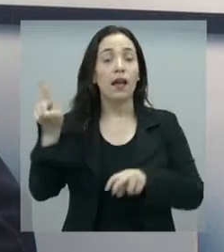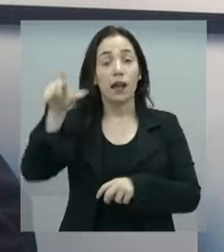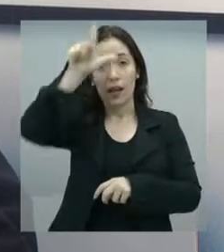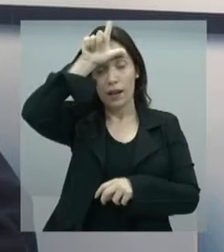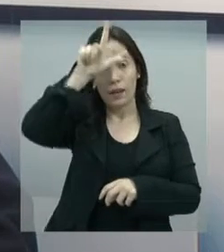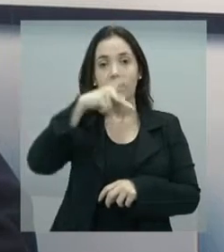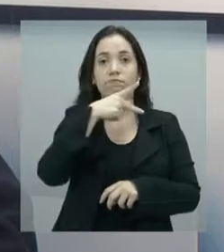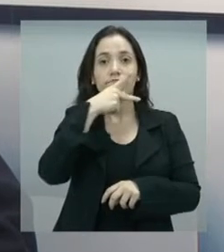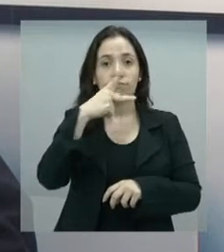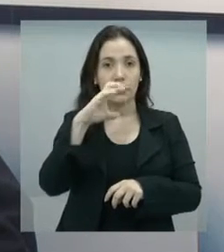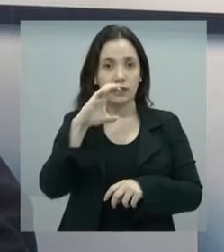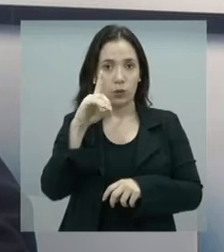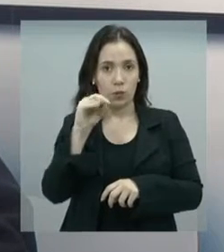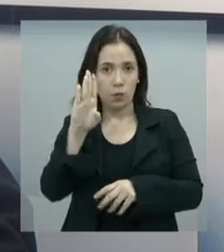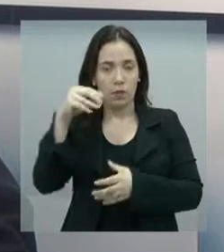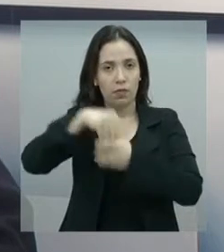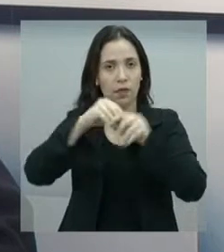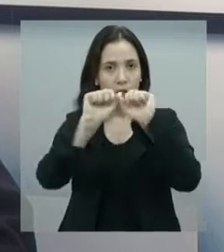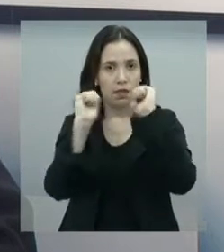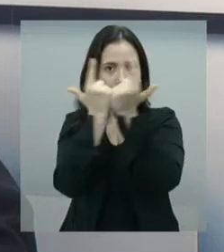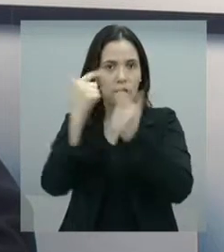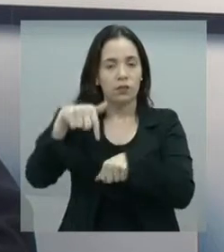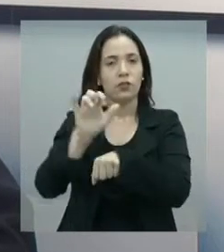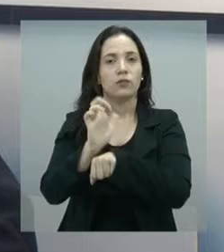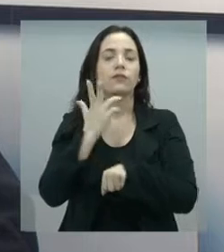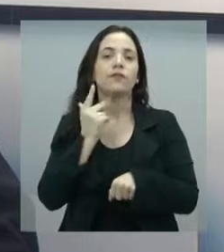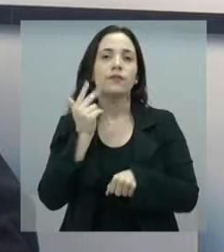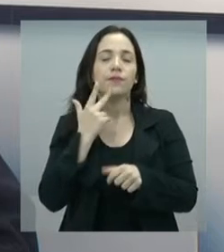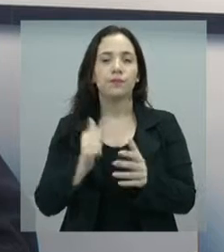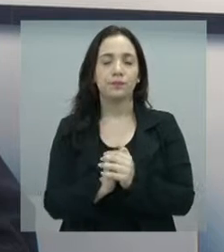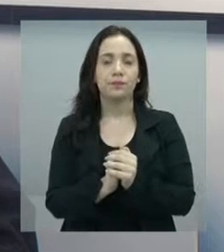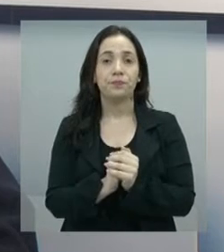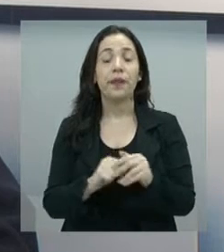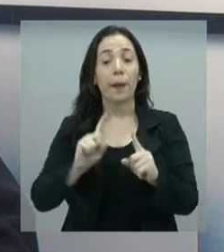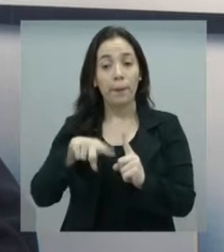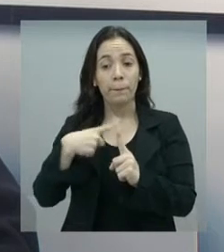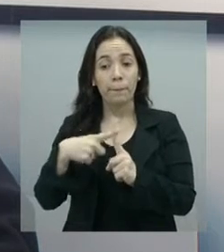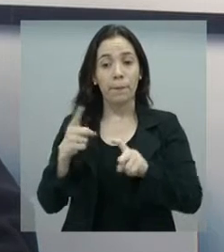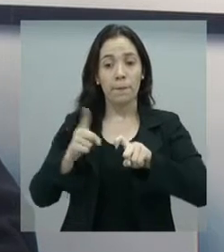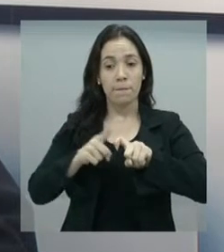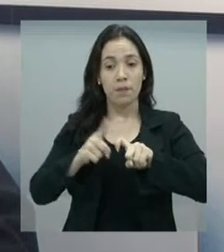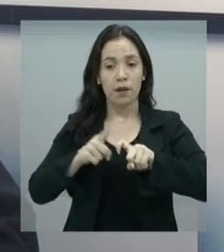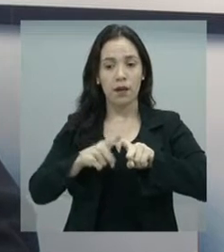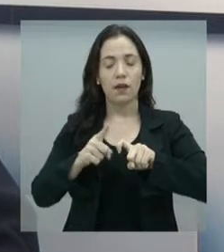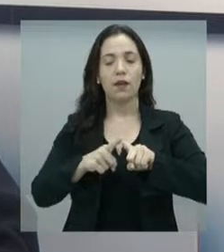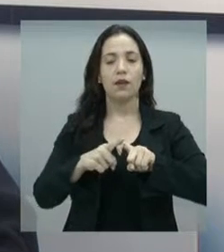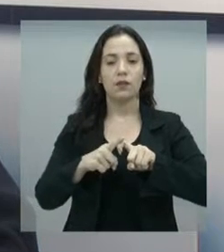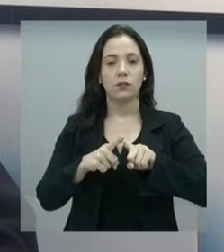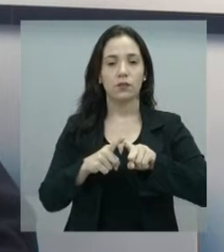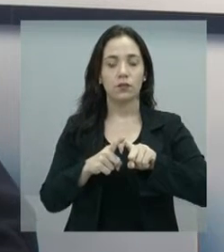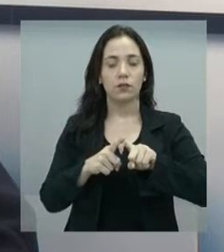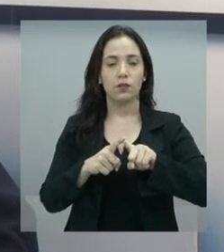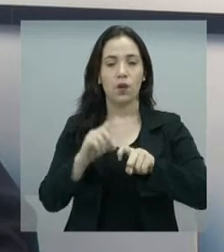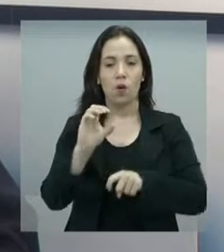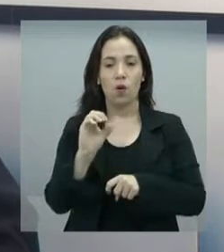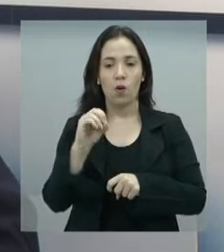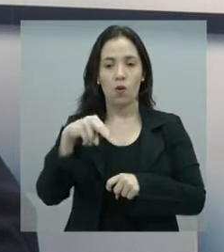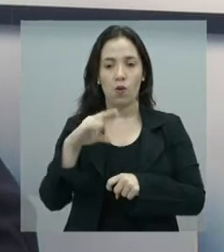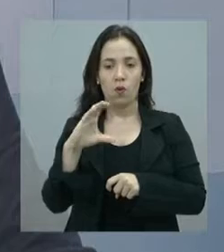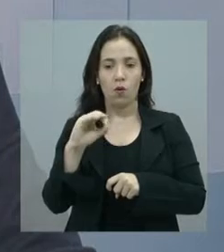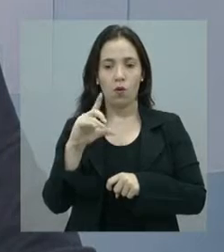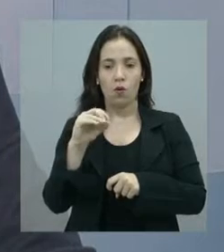PCdoB na Assembleia Legislativa do Estado do Ceará. Além de ser médico, oncologista, né, que